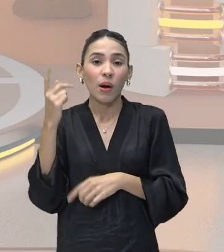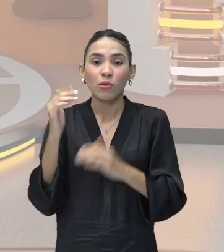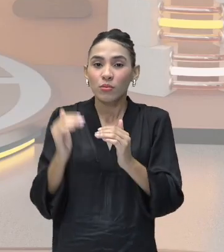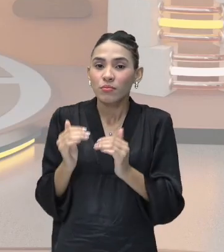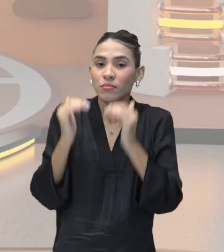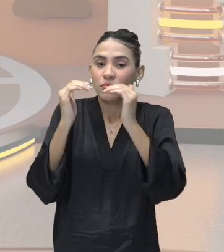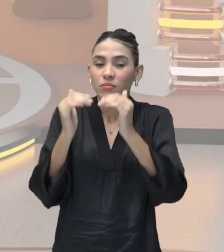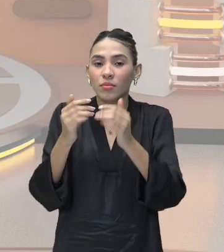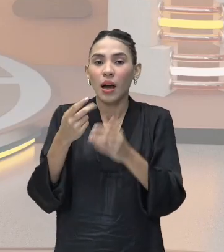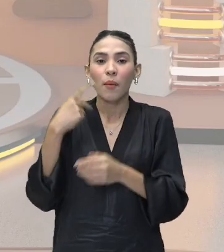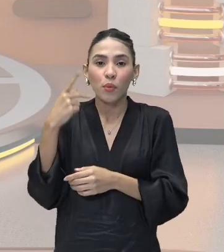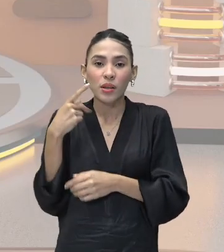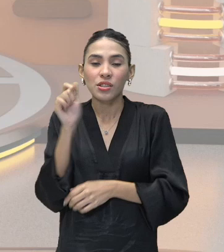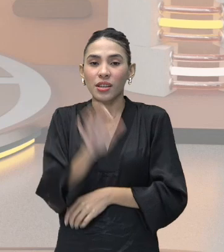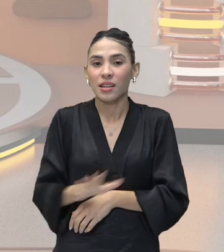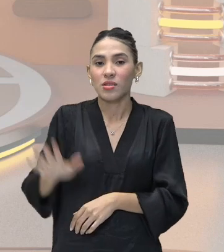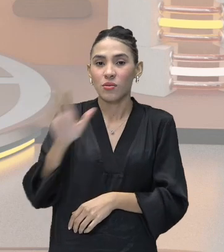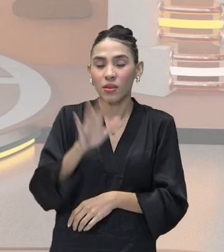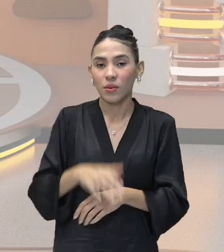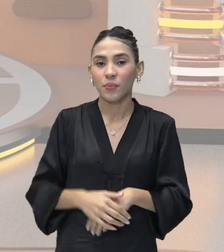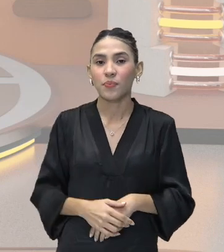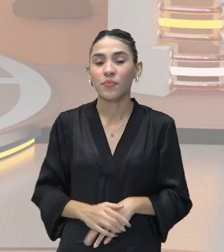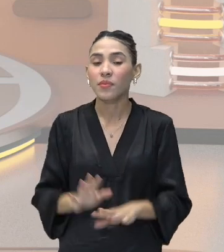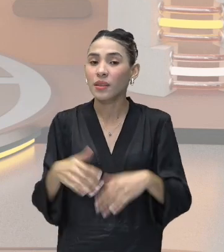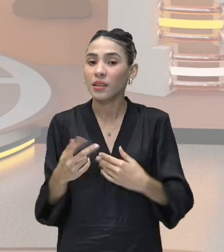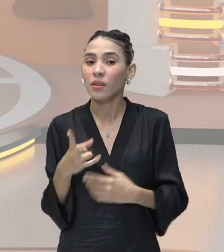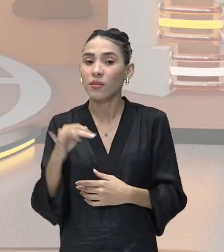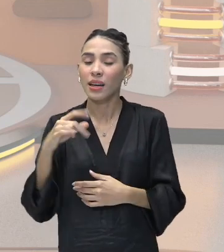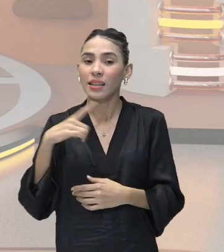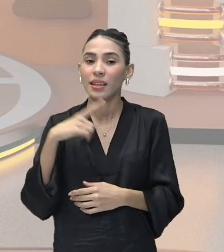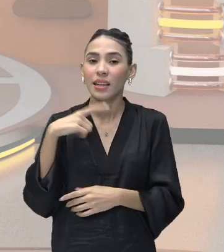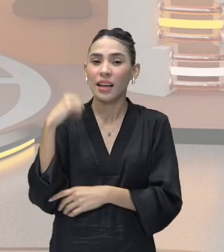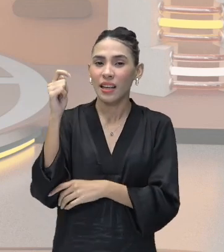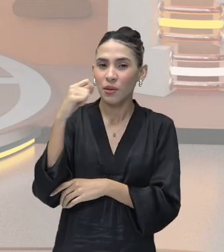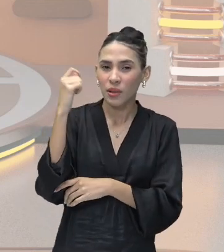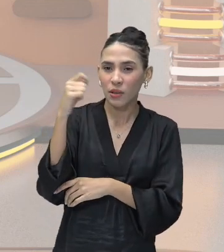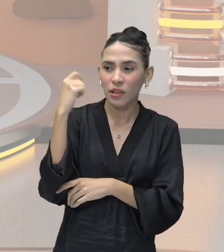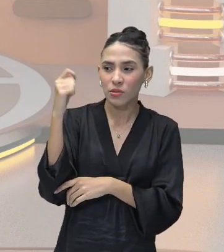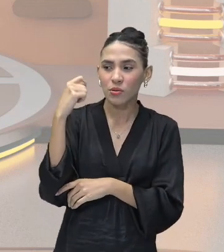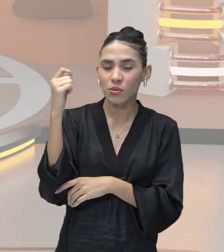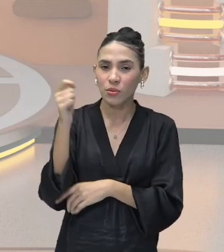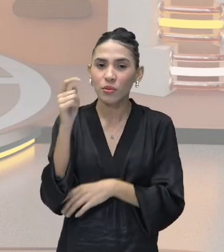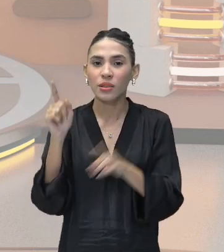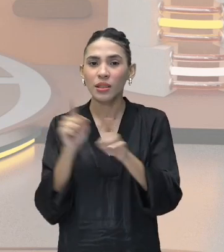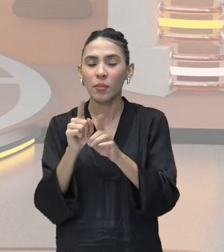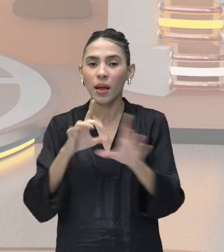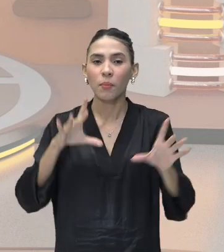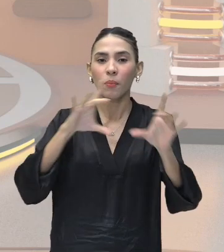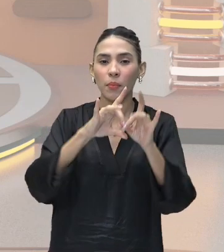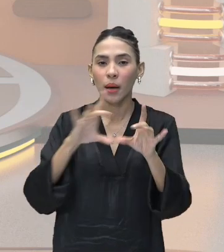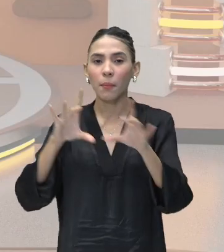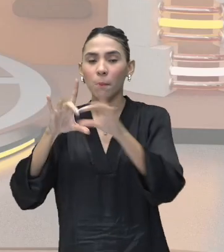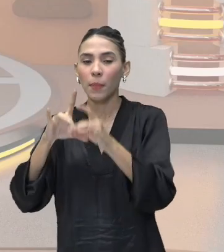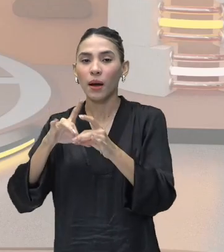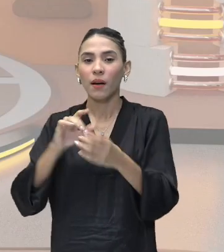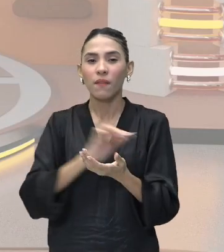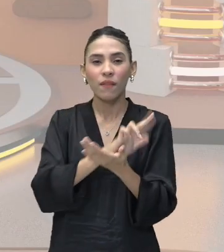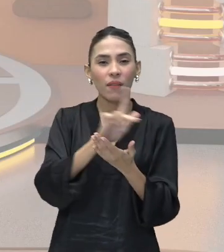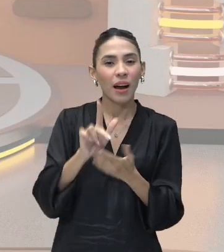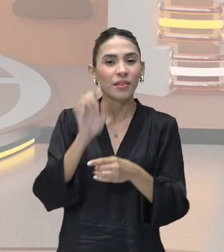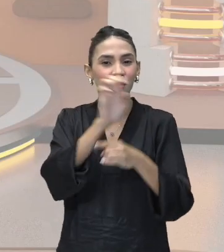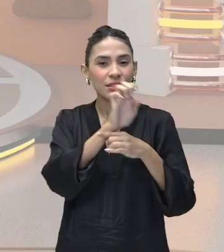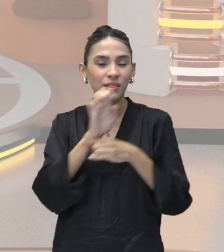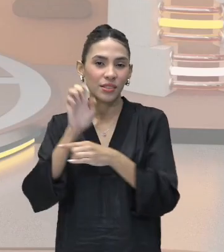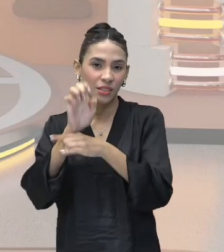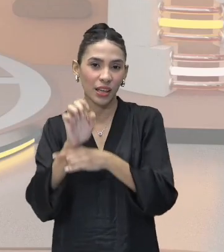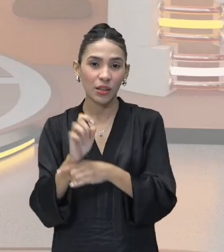a política nacional. Então, nós vamos ter o Rio Grande do Sul se aliando com outros estados, né, na aplicação